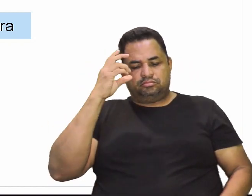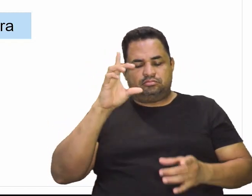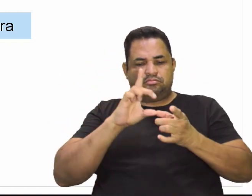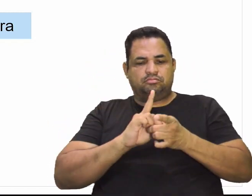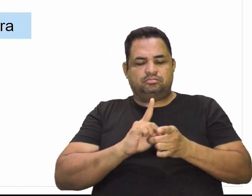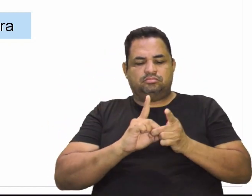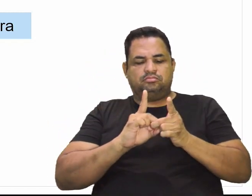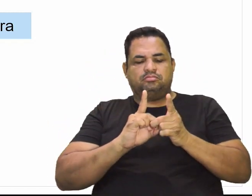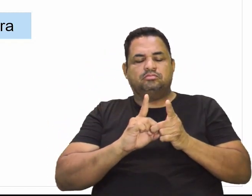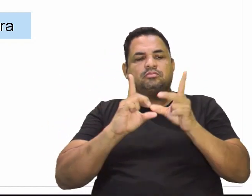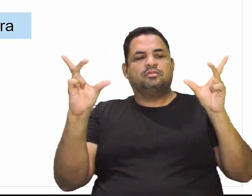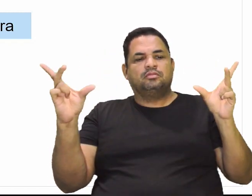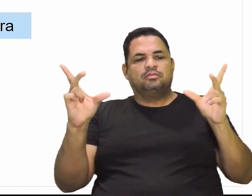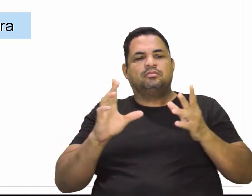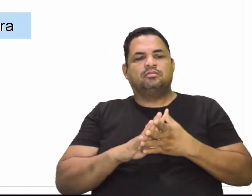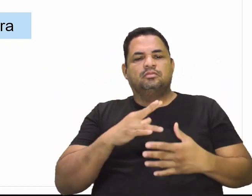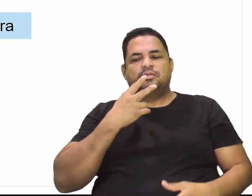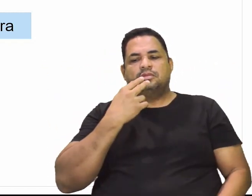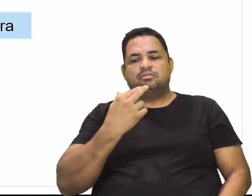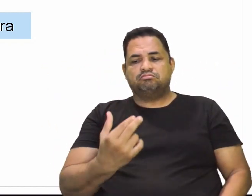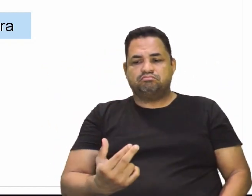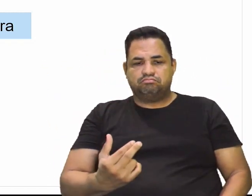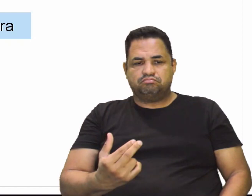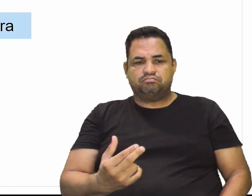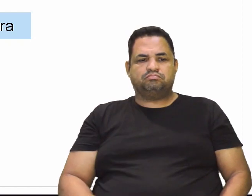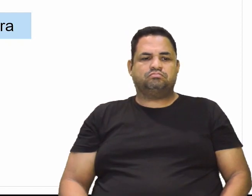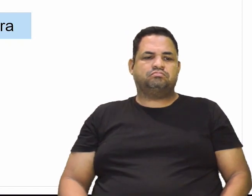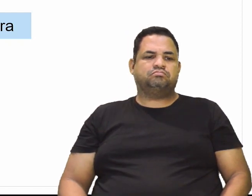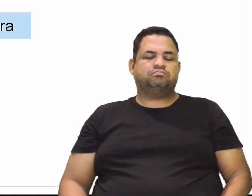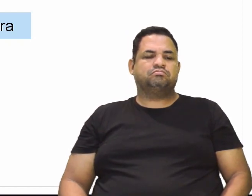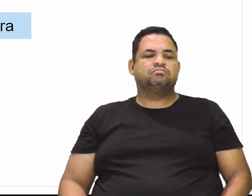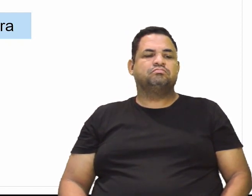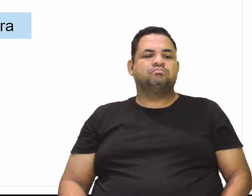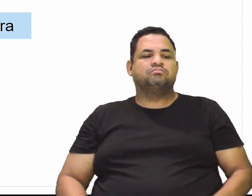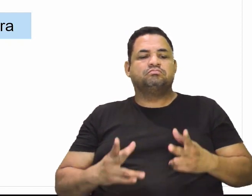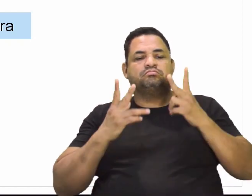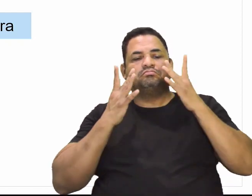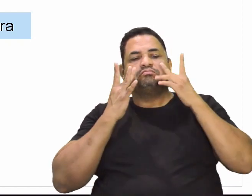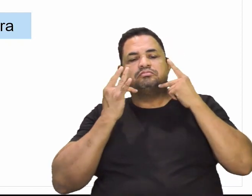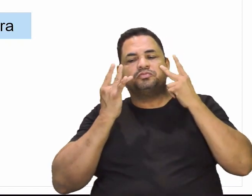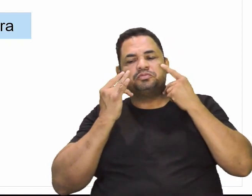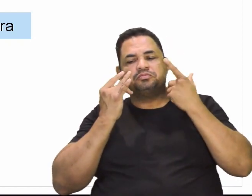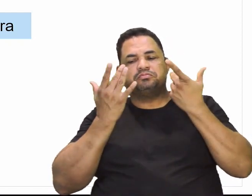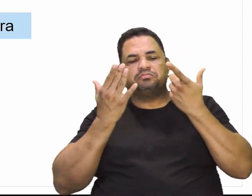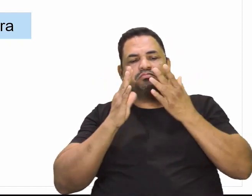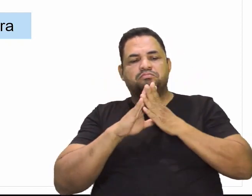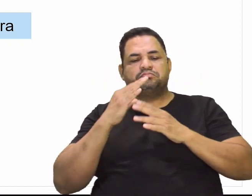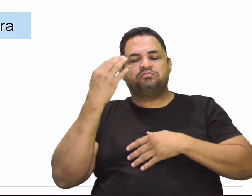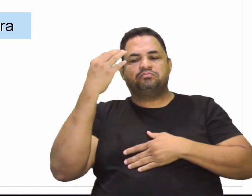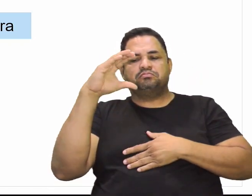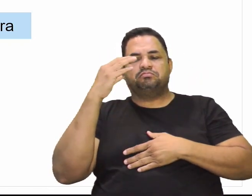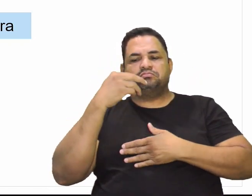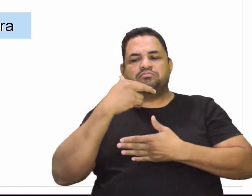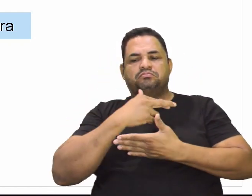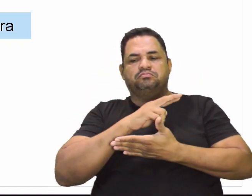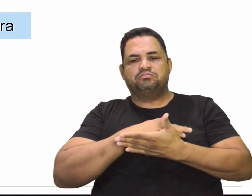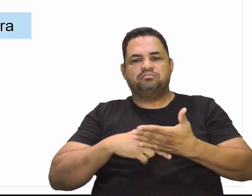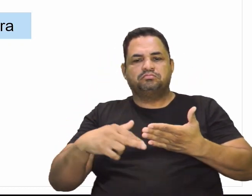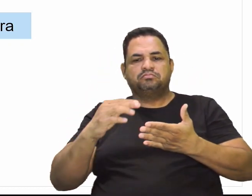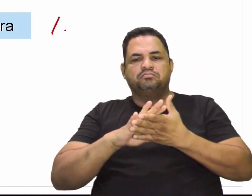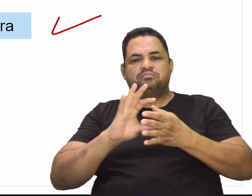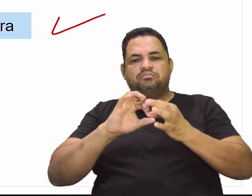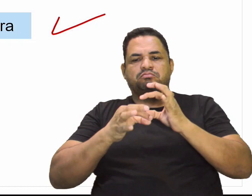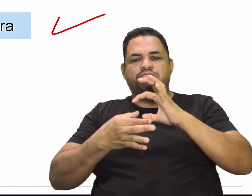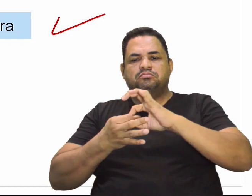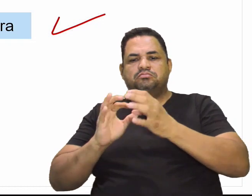democracia, da língua, do teatro, da ciência, os Jogos